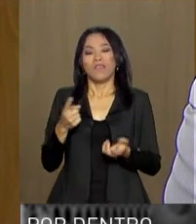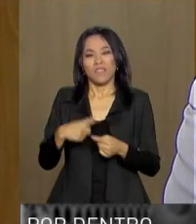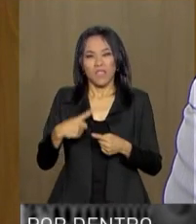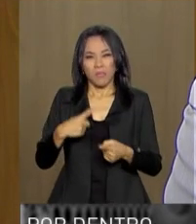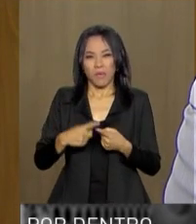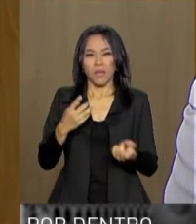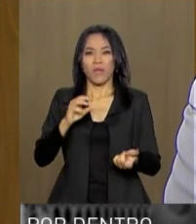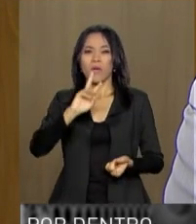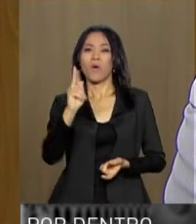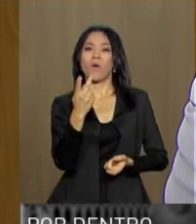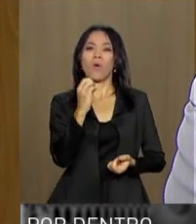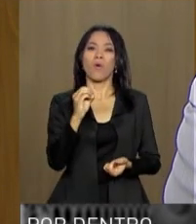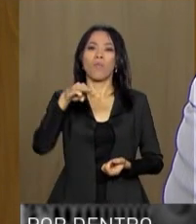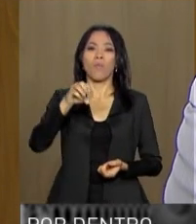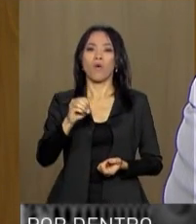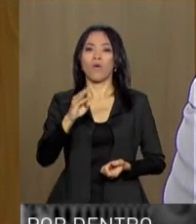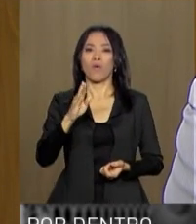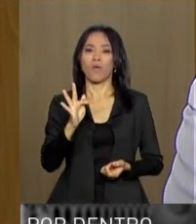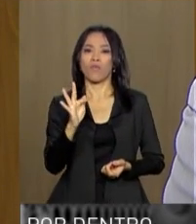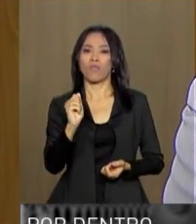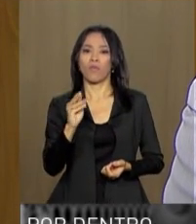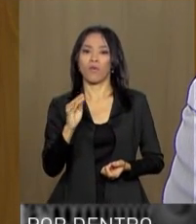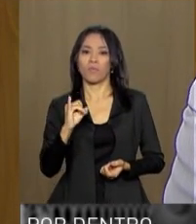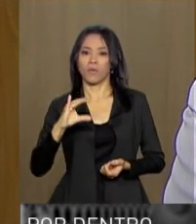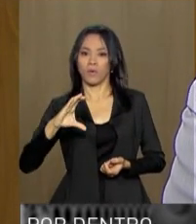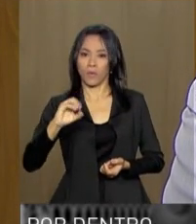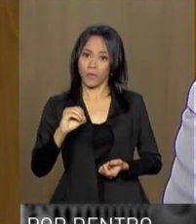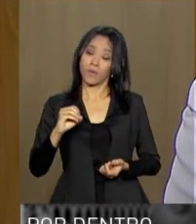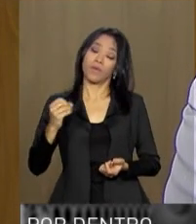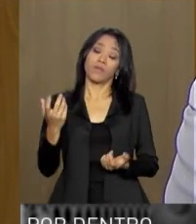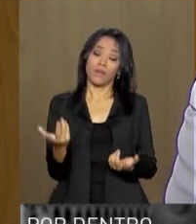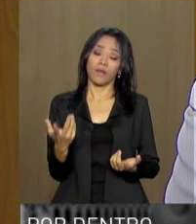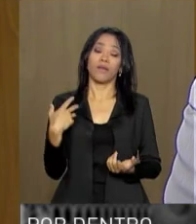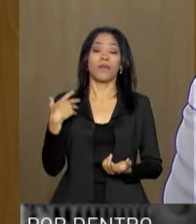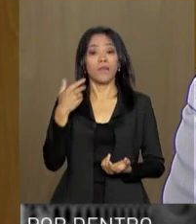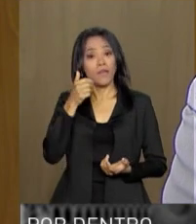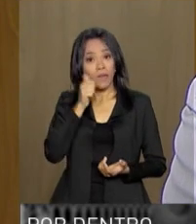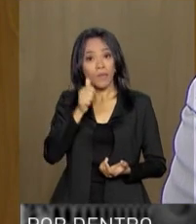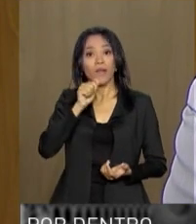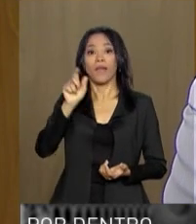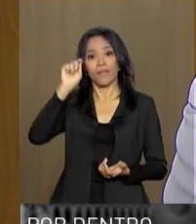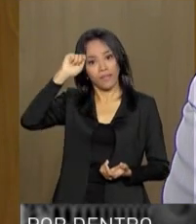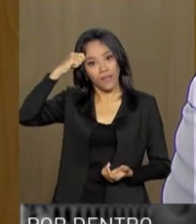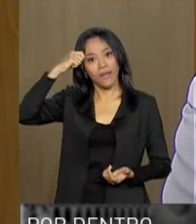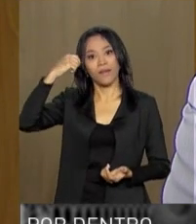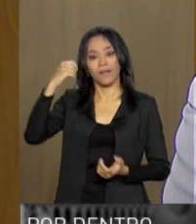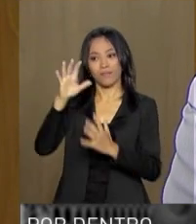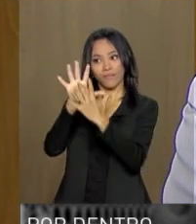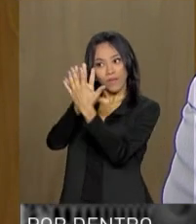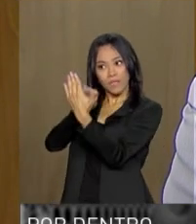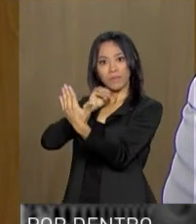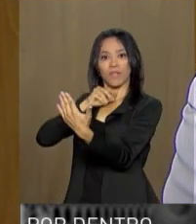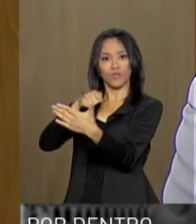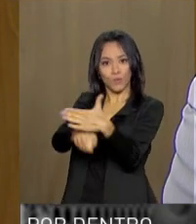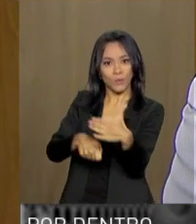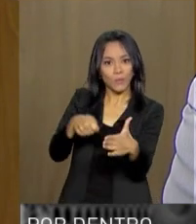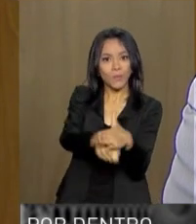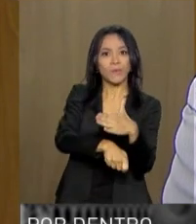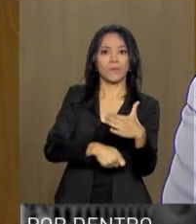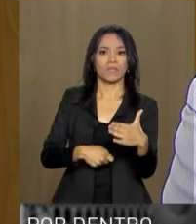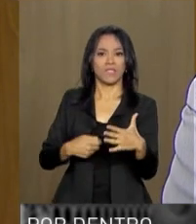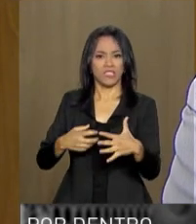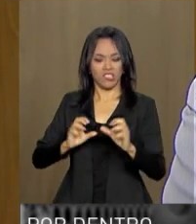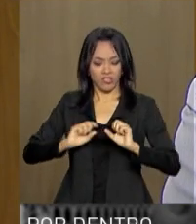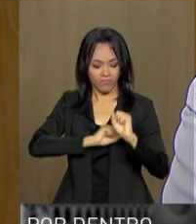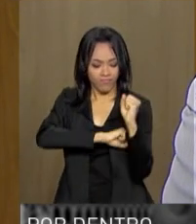públicas e empoderamento ea mulher negra reflete muito isso é a luta a garra por isso que para nós é muito importante